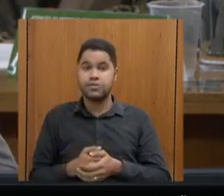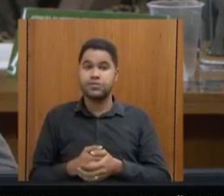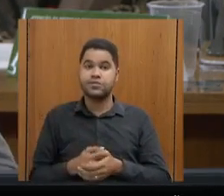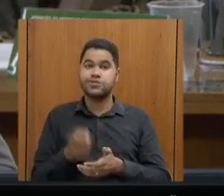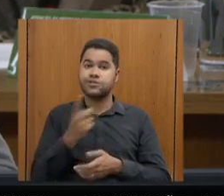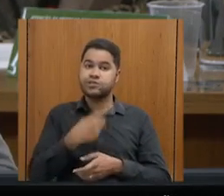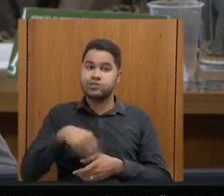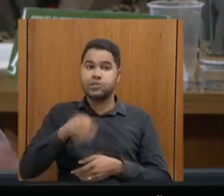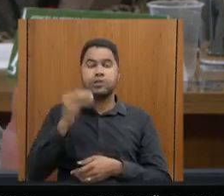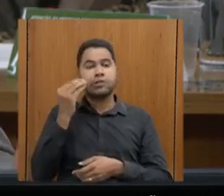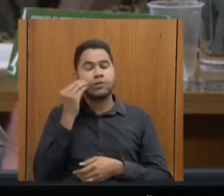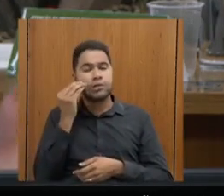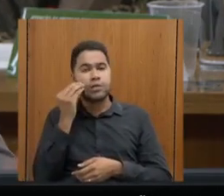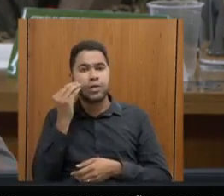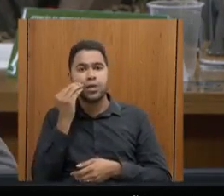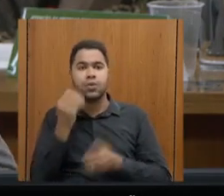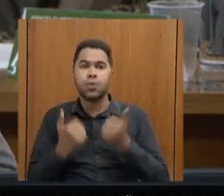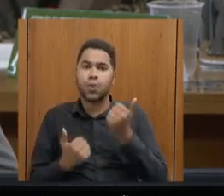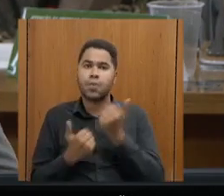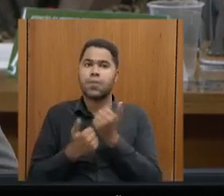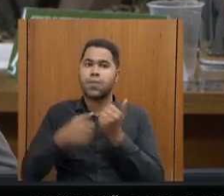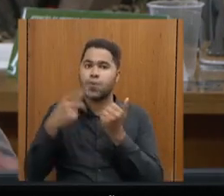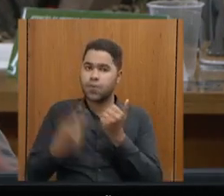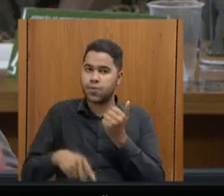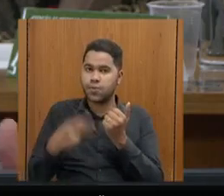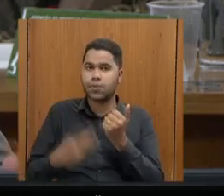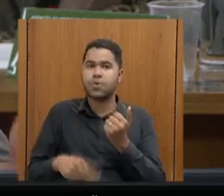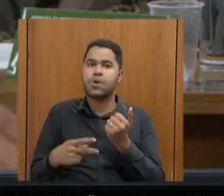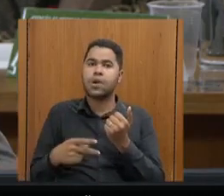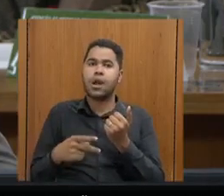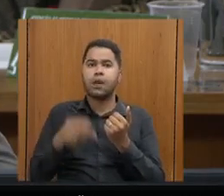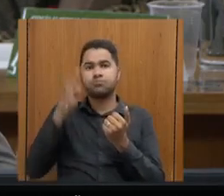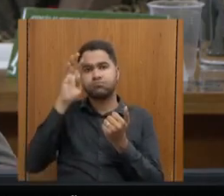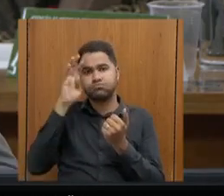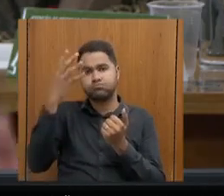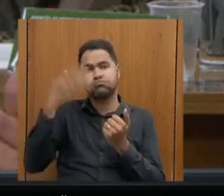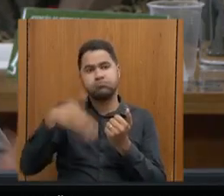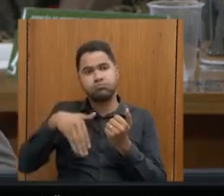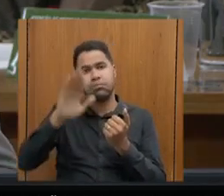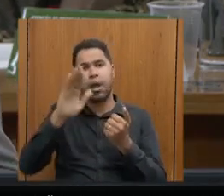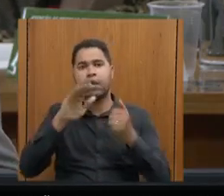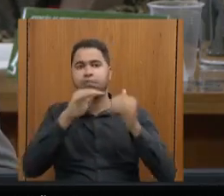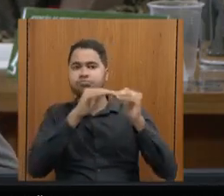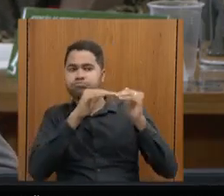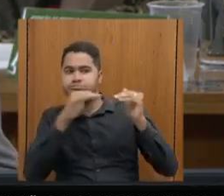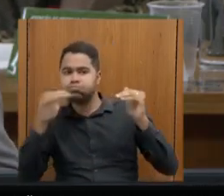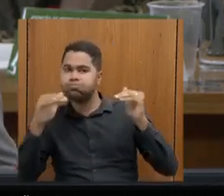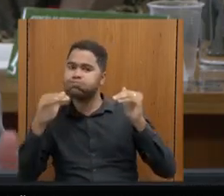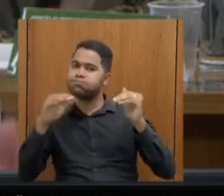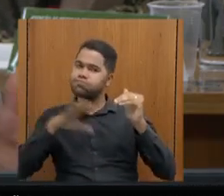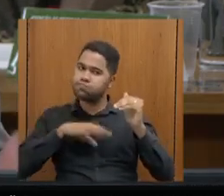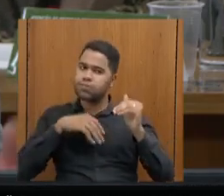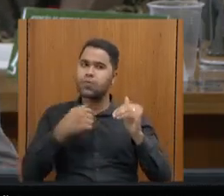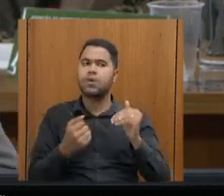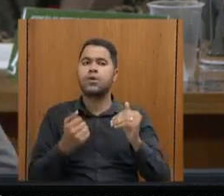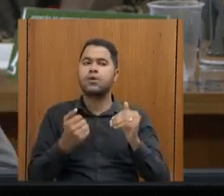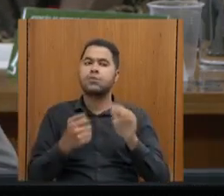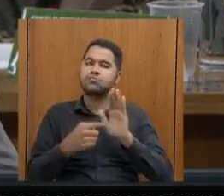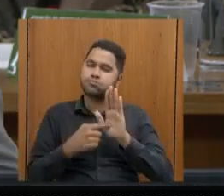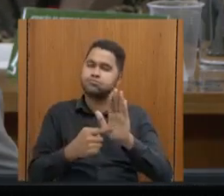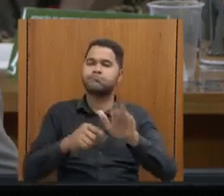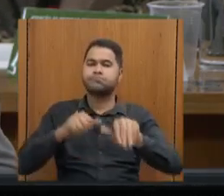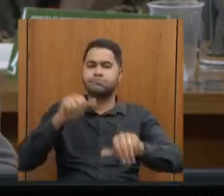que a gente tente sim né com apoio desta casa a tomar medidas mais estruturantes mais ousadas e mais